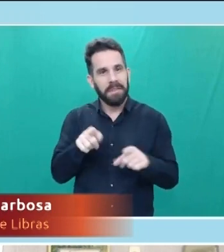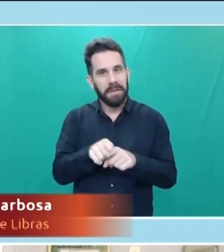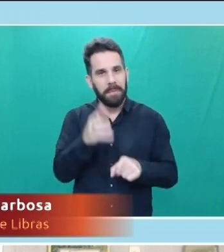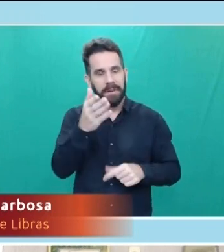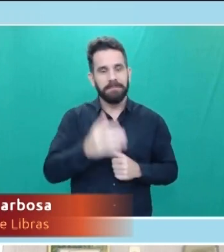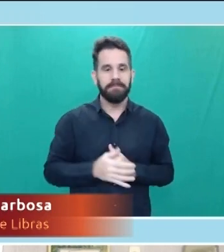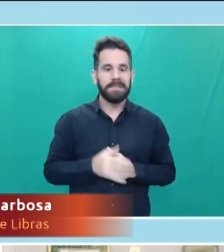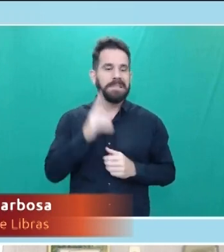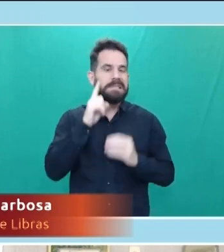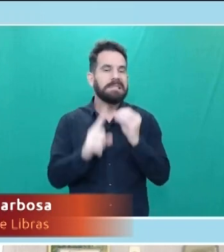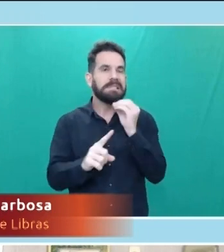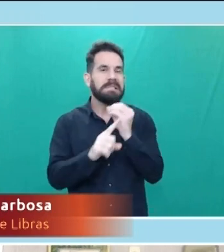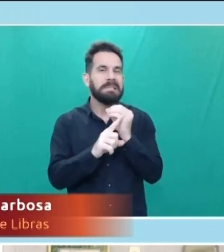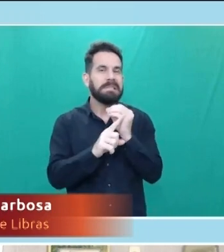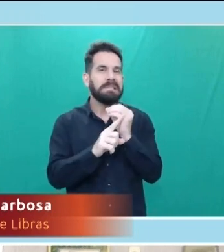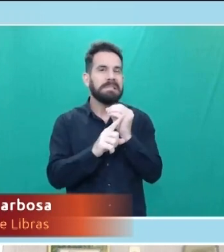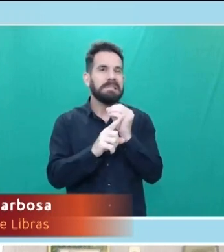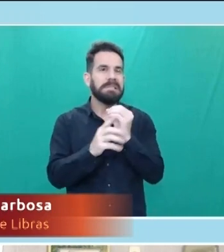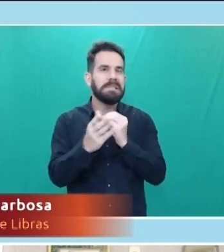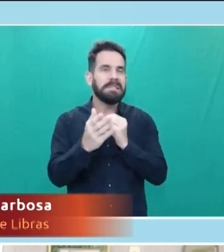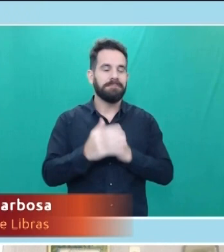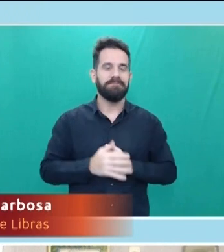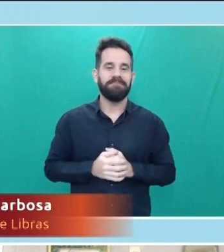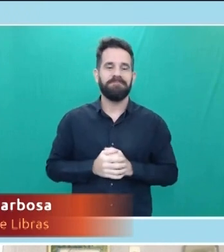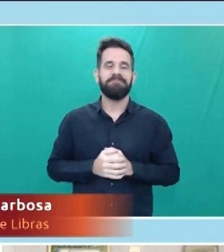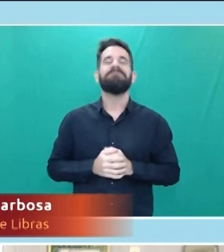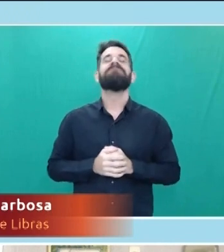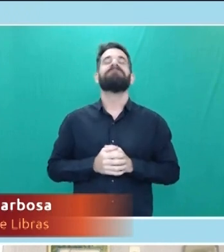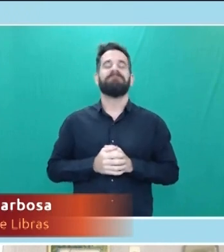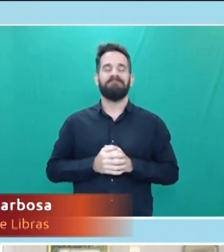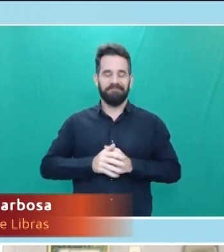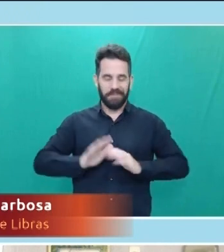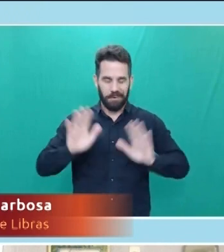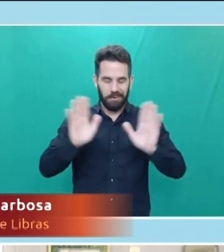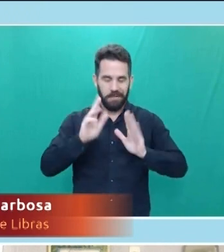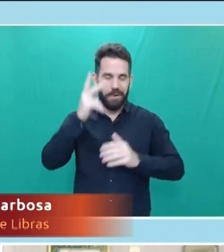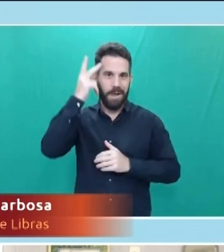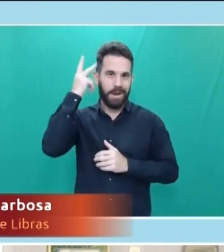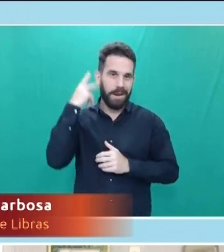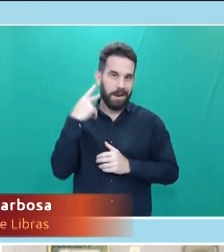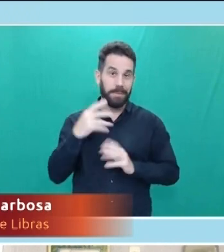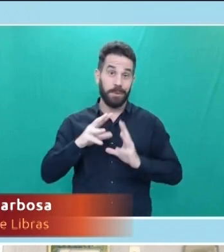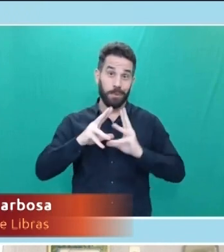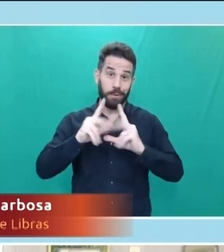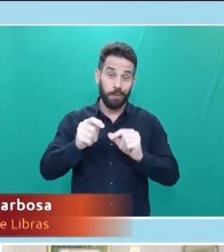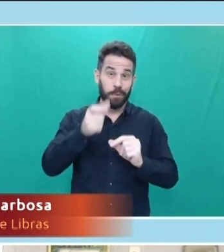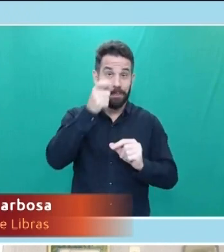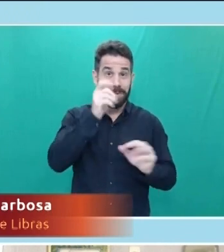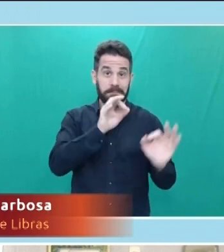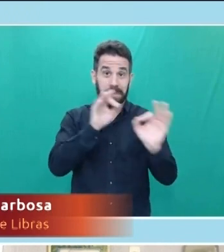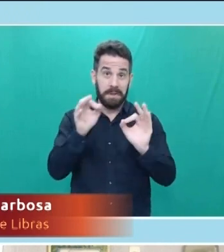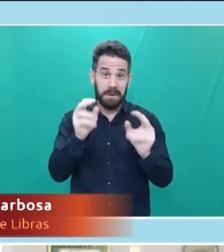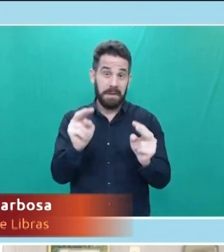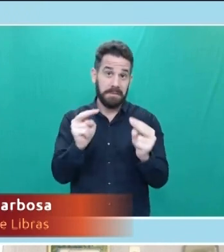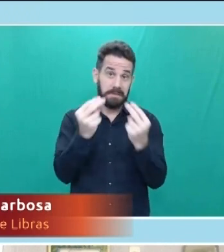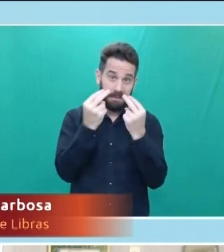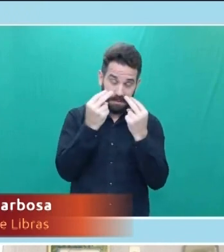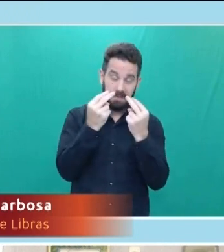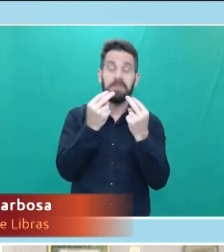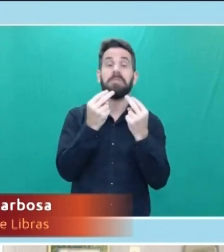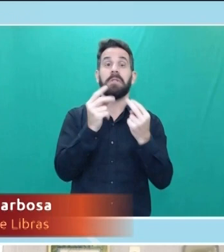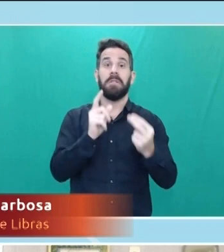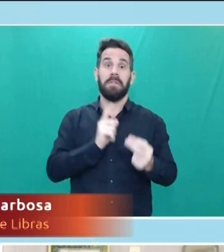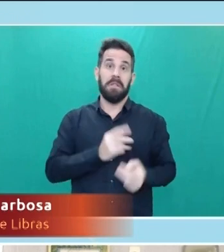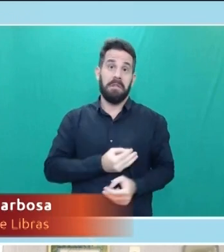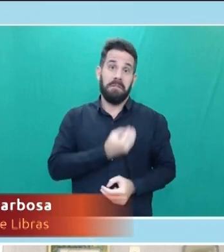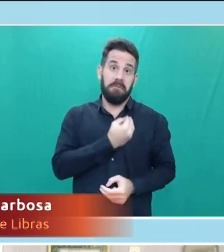O seu áudio está desligado, Salomão. Olá, Camila. Olá a todos que nos assistem, a todas as pessoas que estão junto com a gente